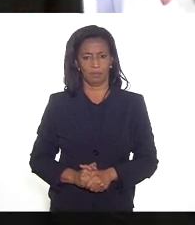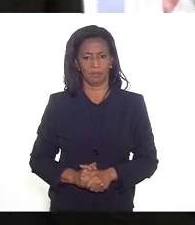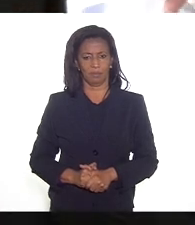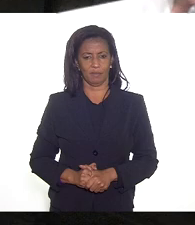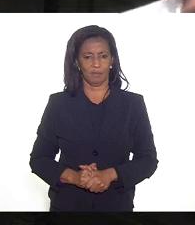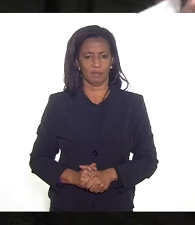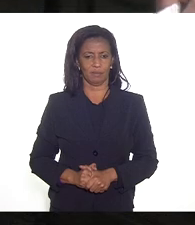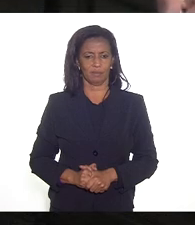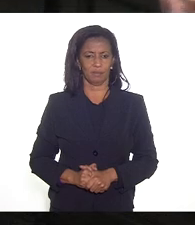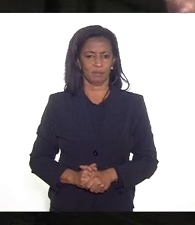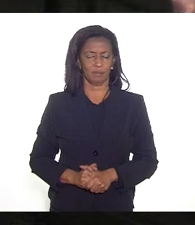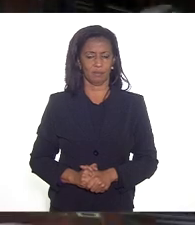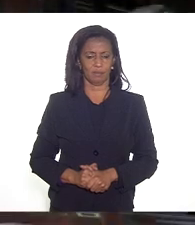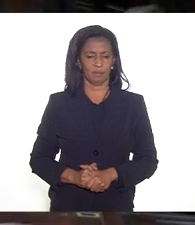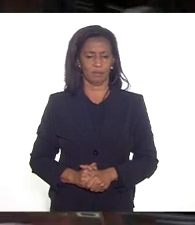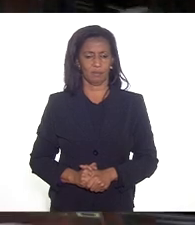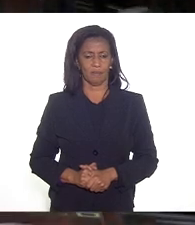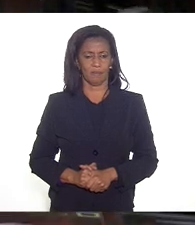é